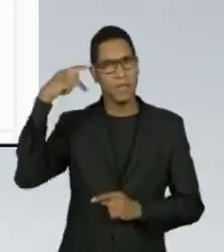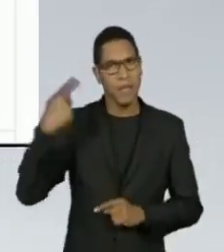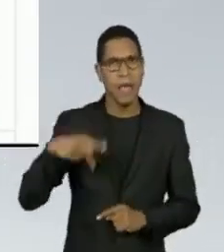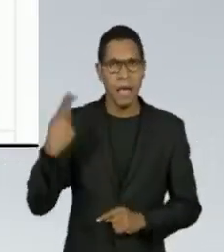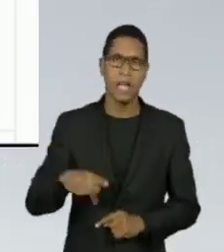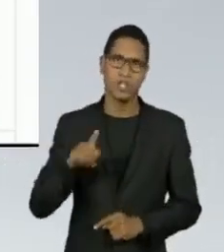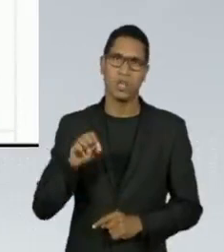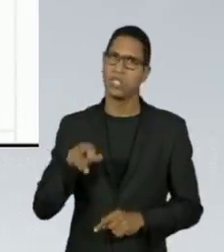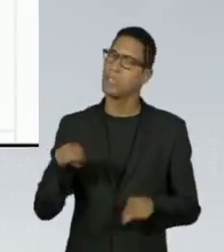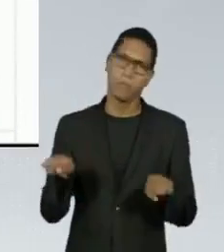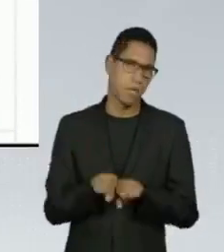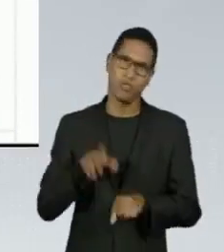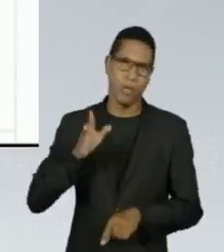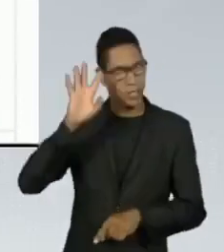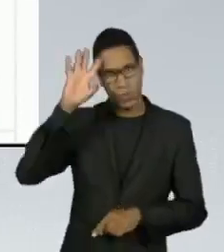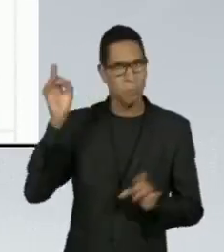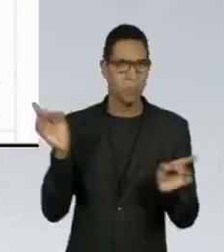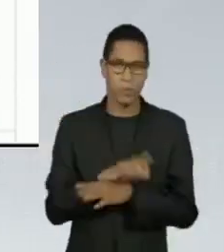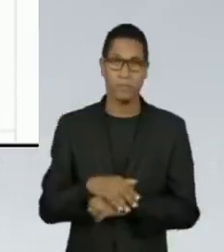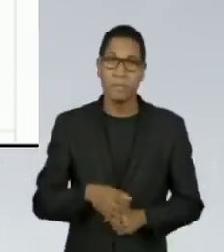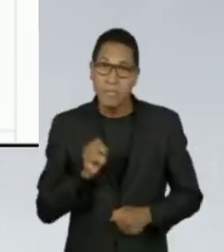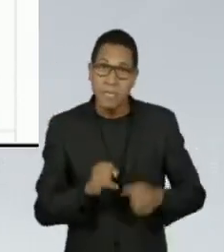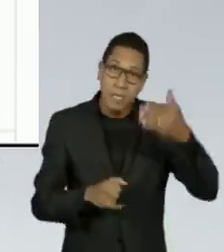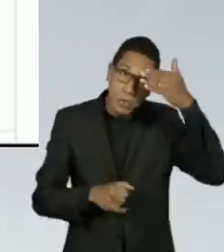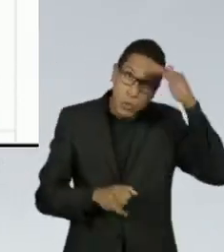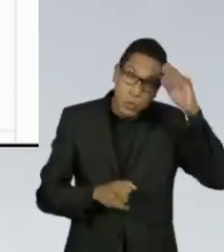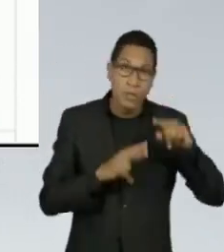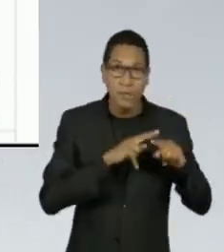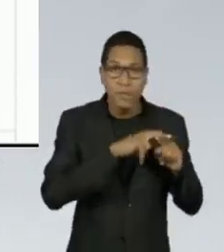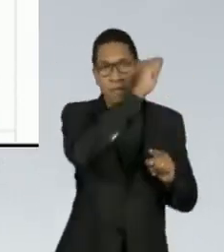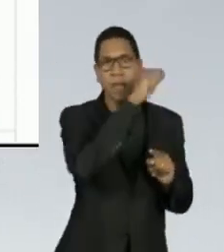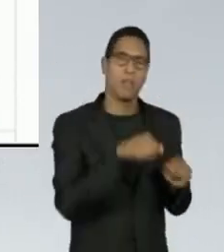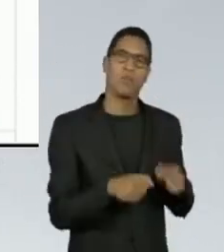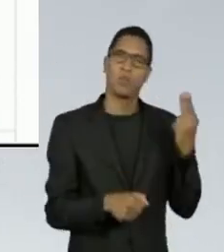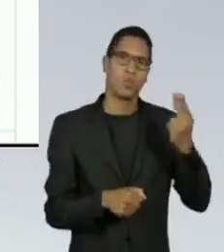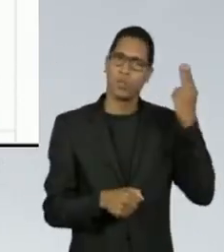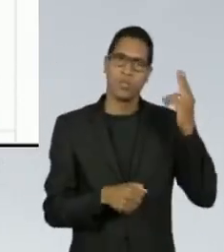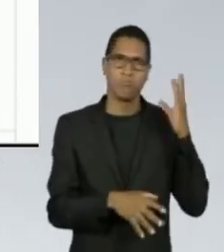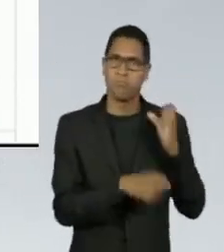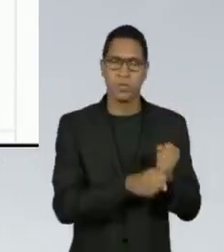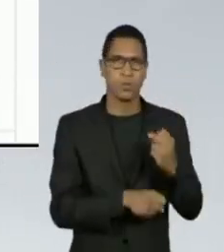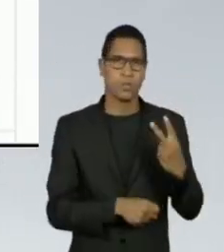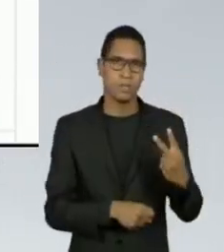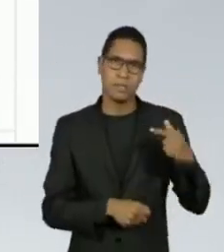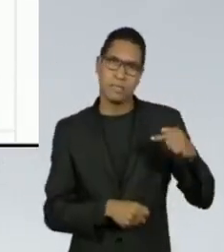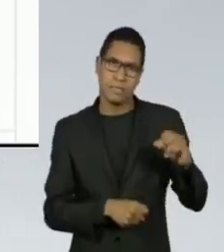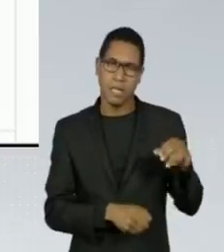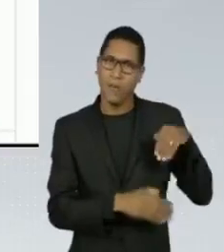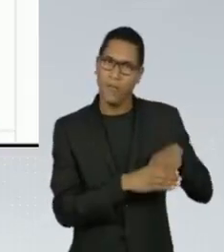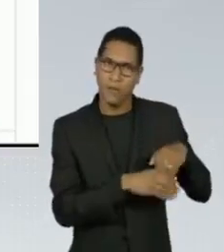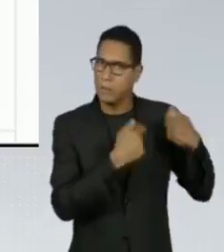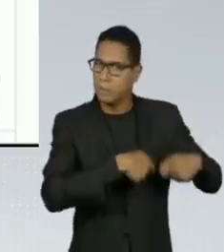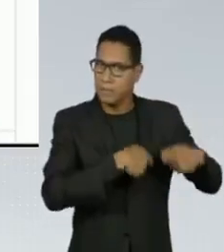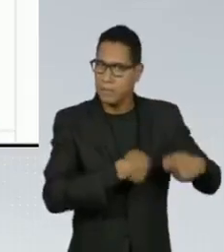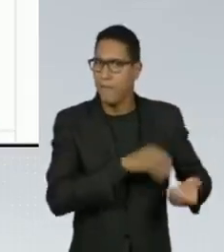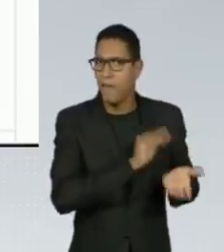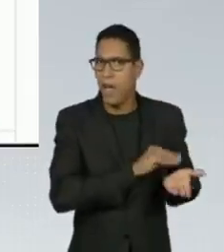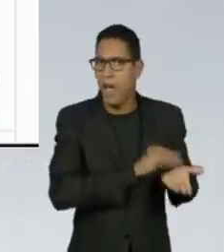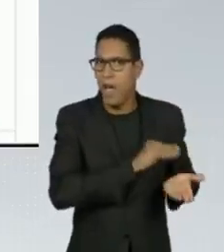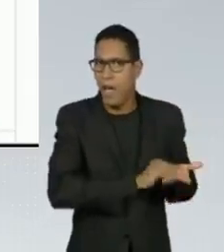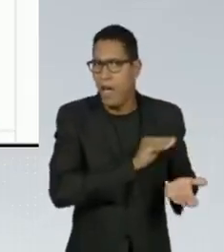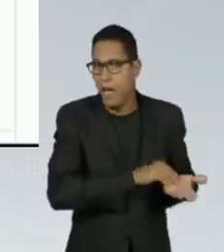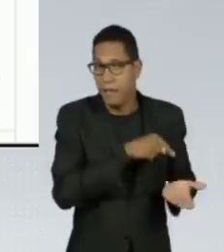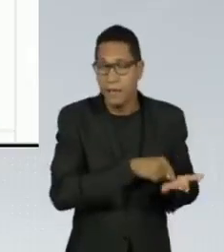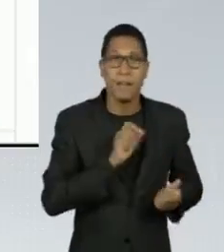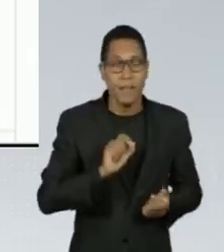portanto, a eleição está definida. Se Donald Trump vencer, mesmo assim ele não consegue os 270 votos necessários e a próxima